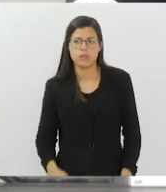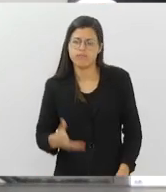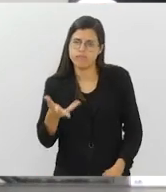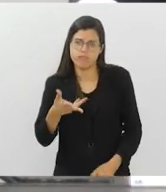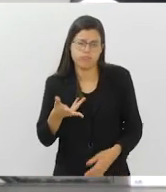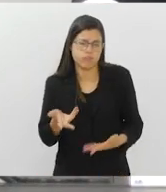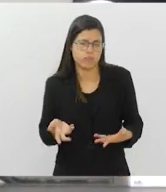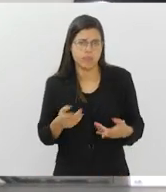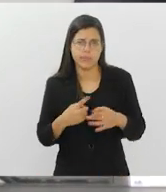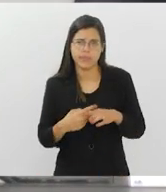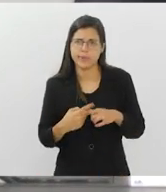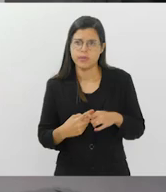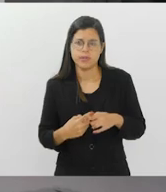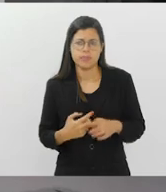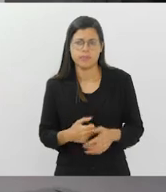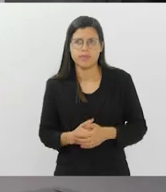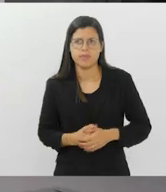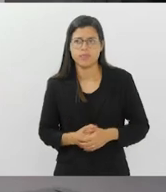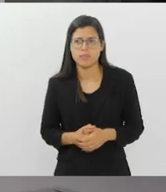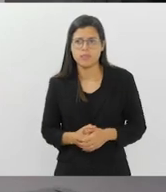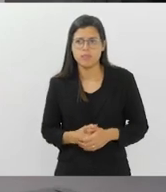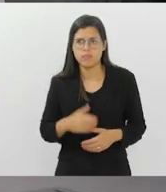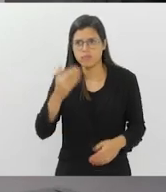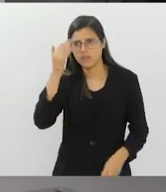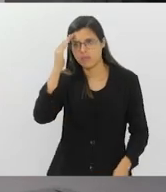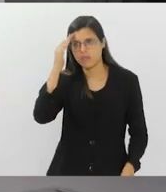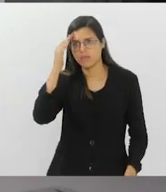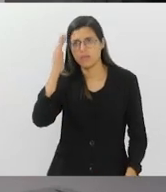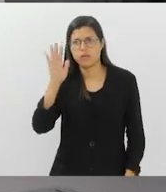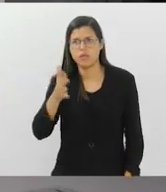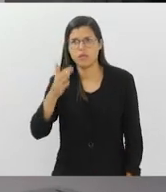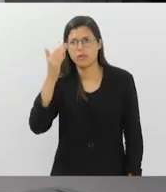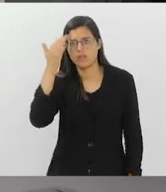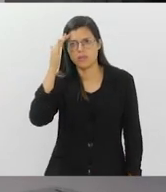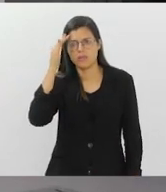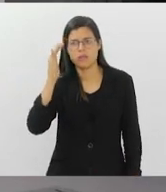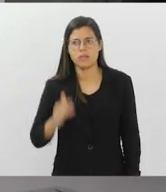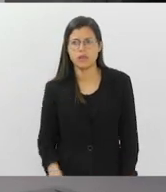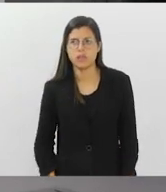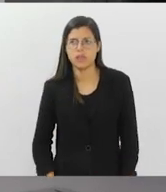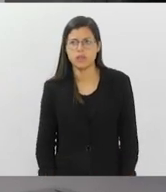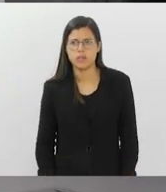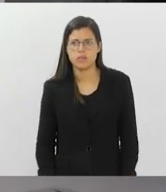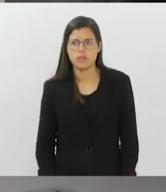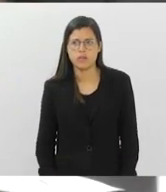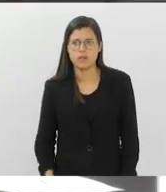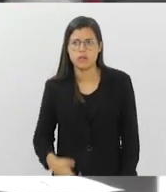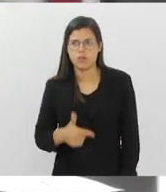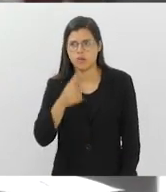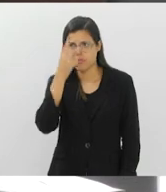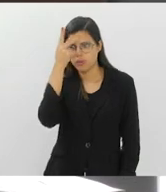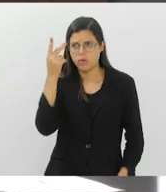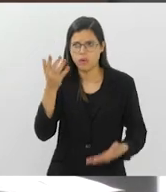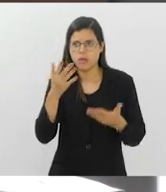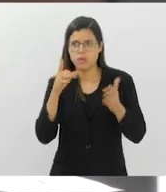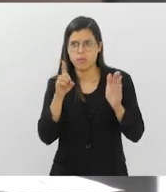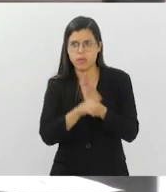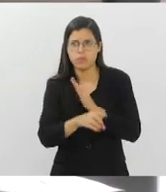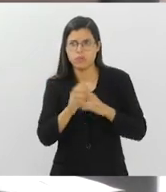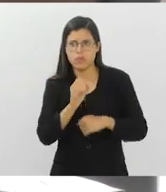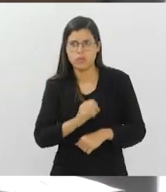assim, eu entendi, já entendi, acho que... há mais alguém que quer fazer alguma pergunta, doutor